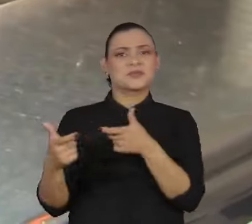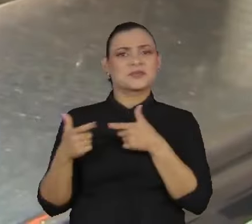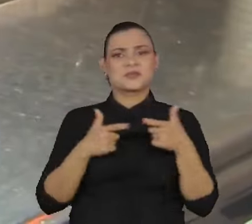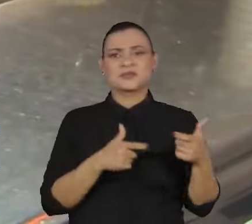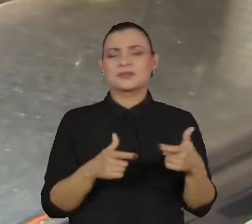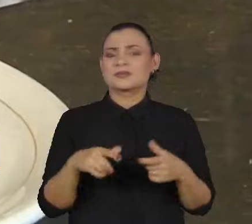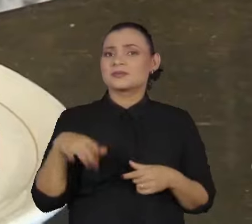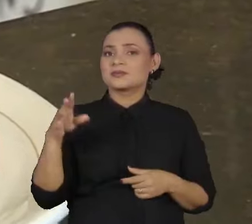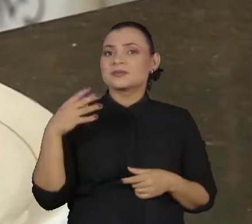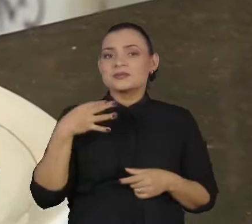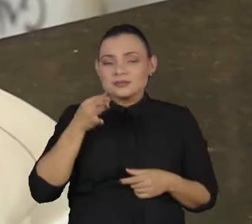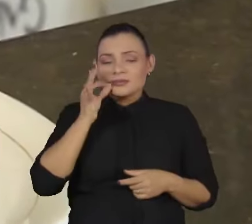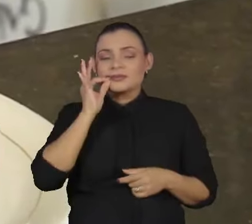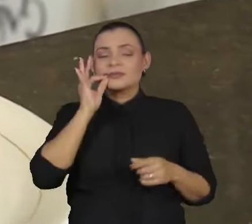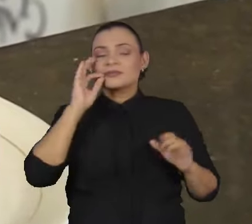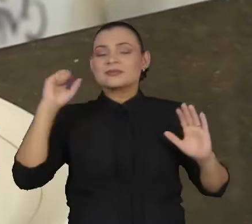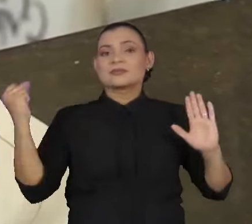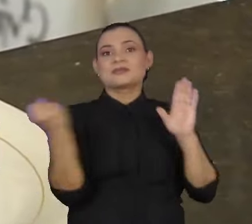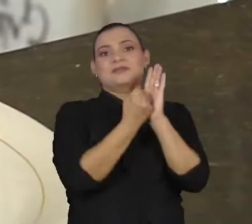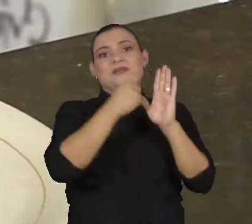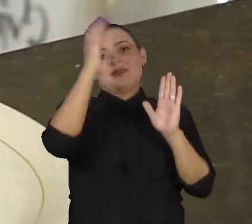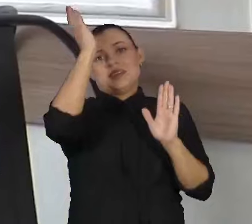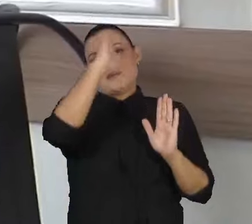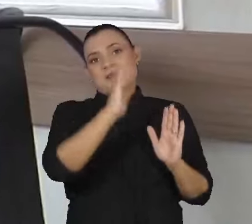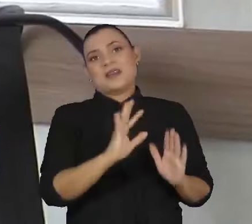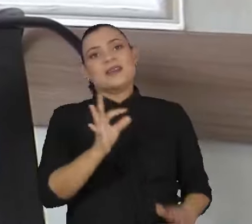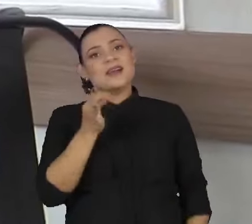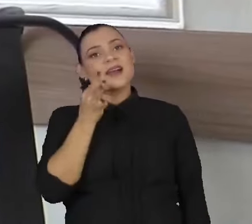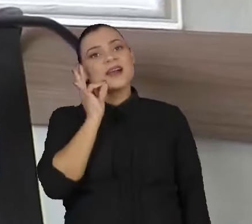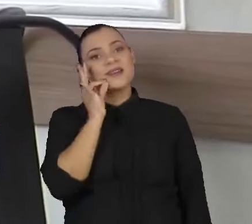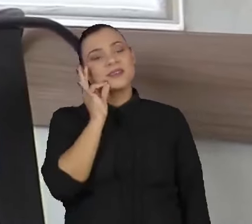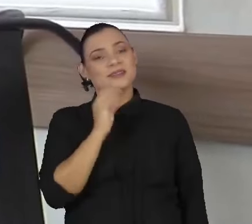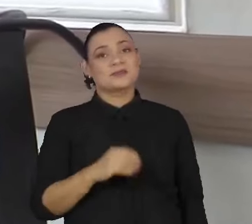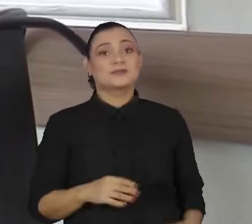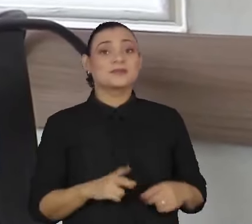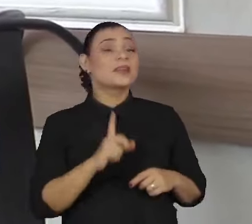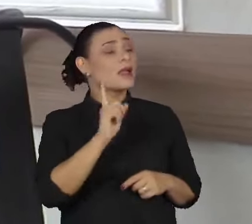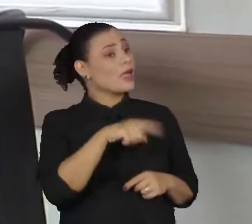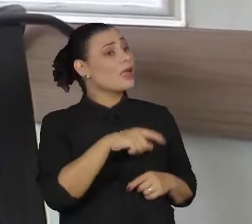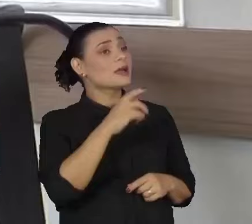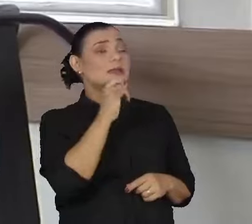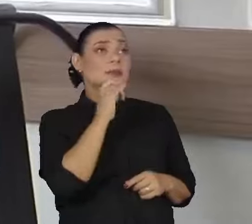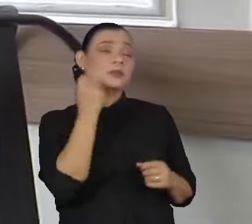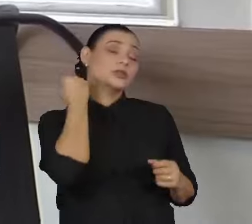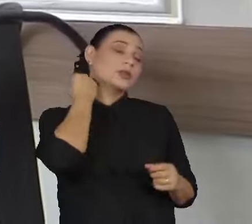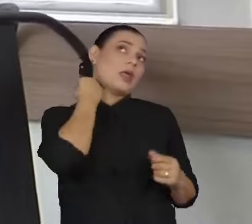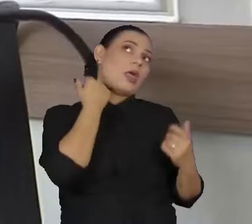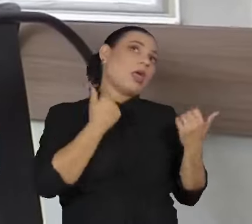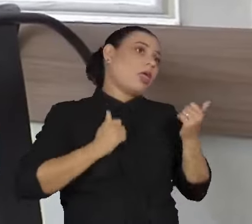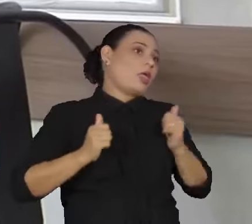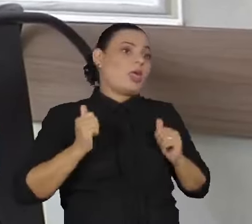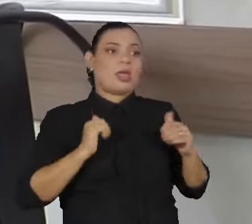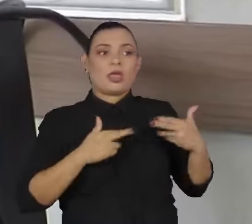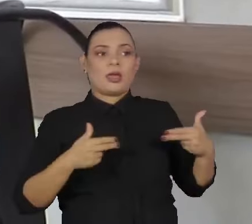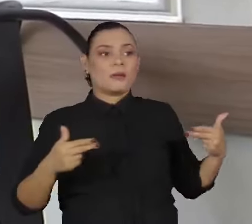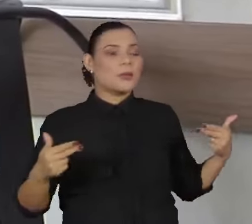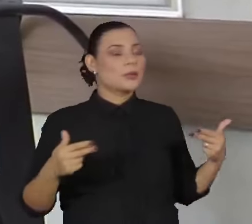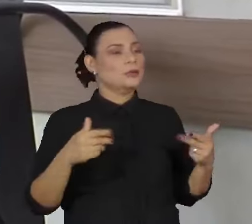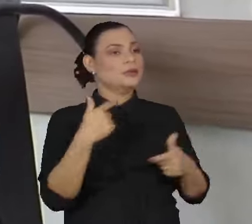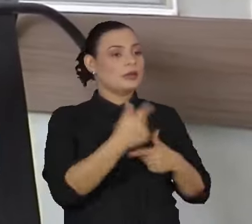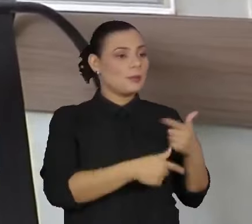bebida com mais gosto de Brasil do que o café. É uma válvula de escape, às vezes no estresse, no dia a dia, no